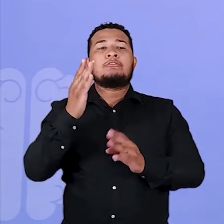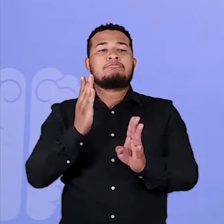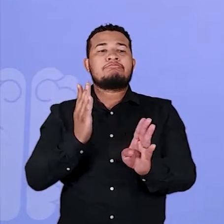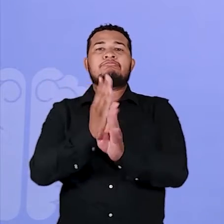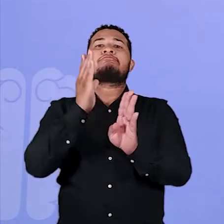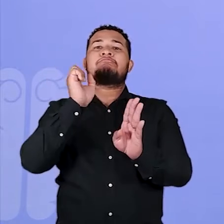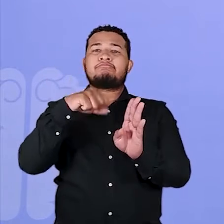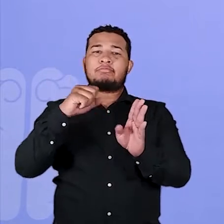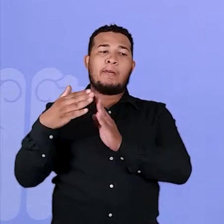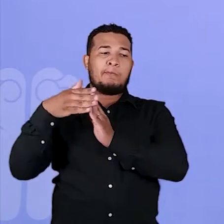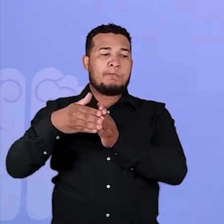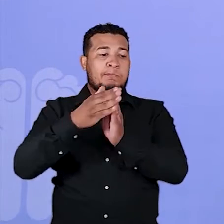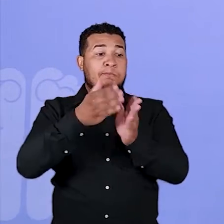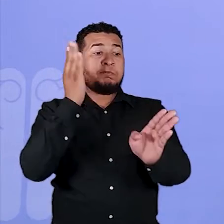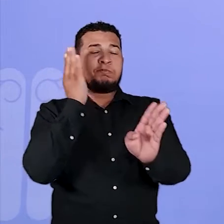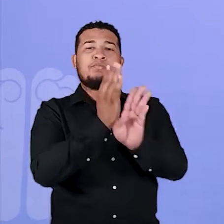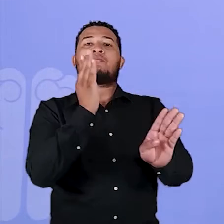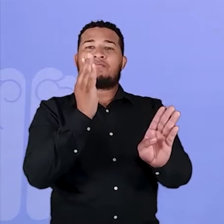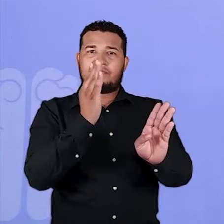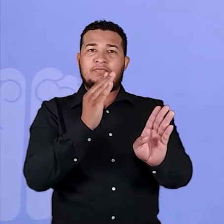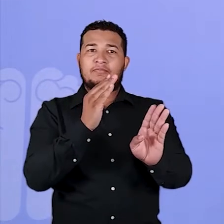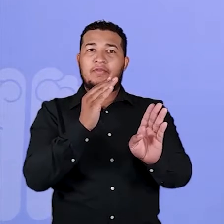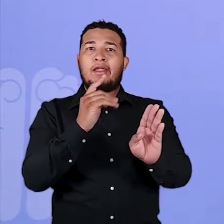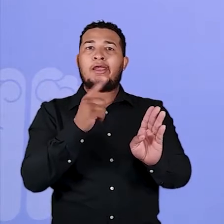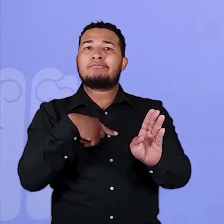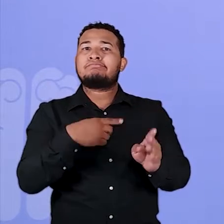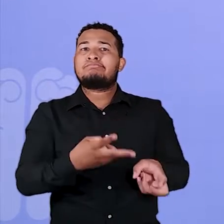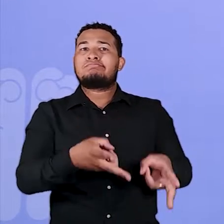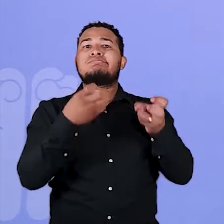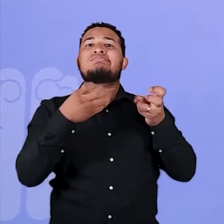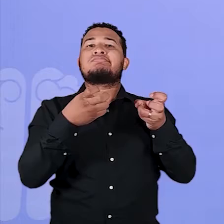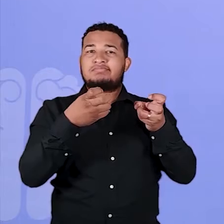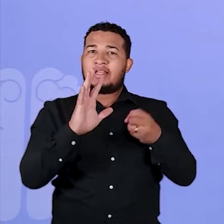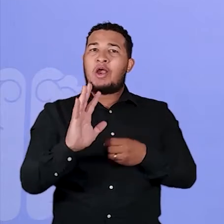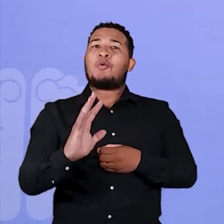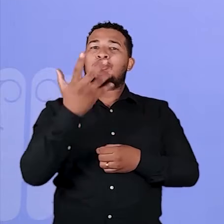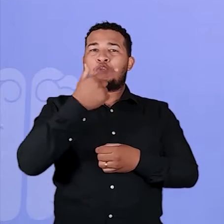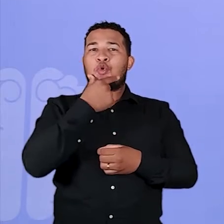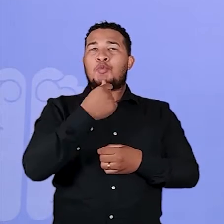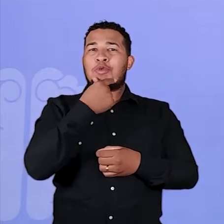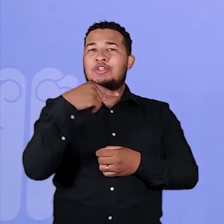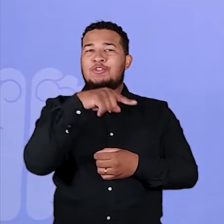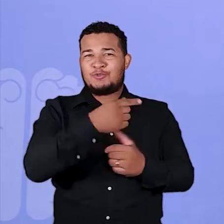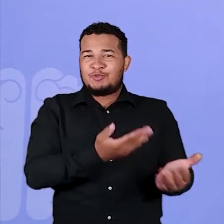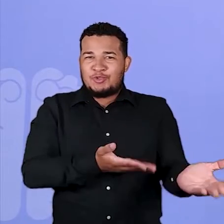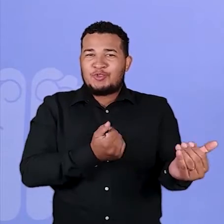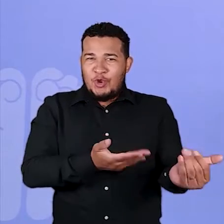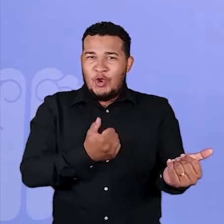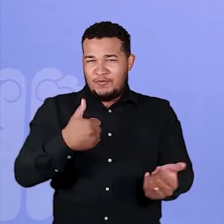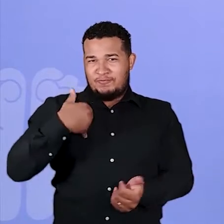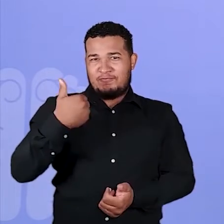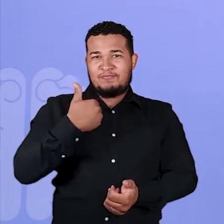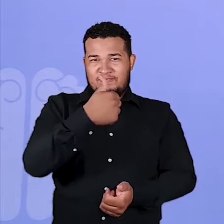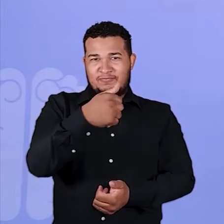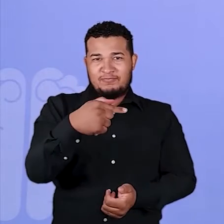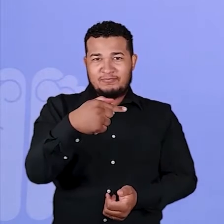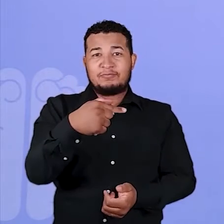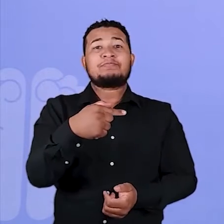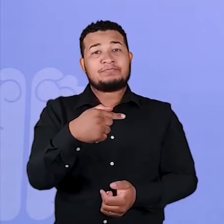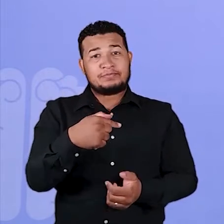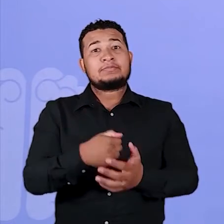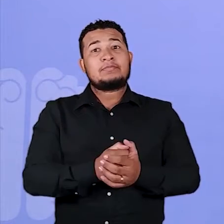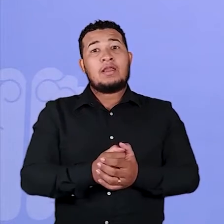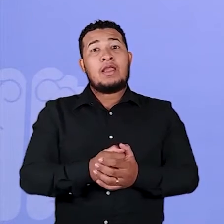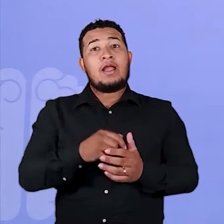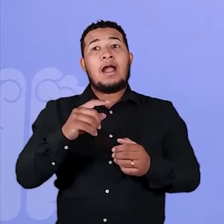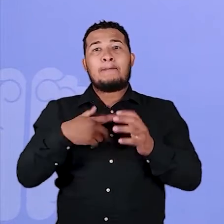são encontrados, e quando são encontrados, descobrem o que acontece, o que aconteceu, no caso, nesse